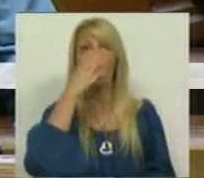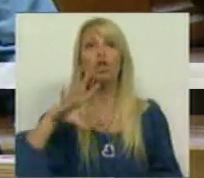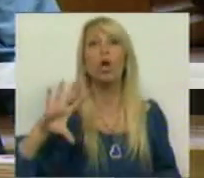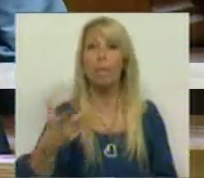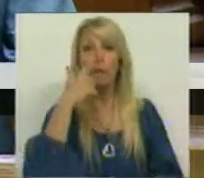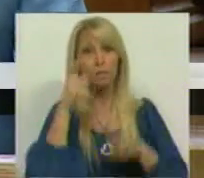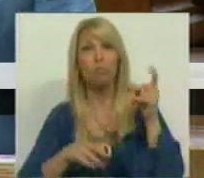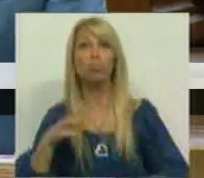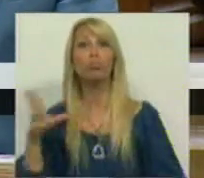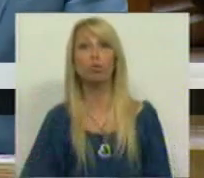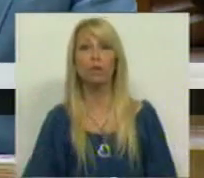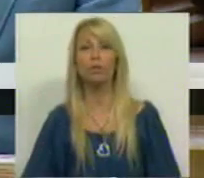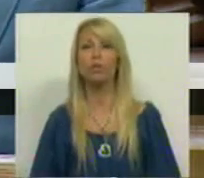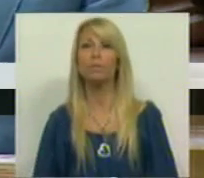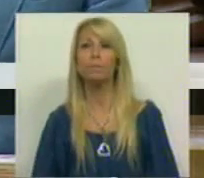e aos portugueses.